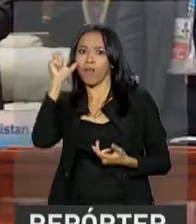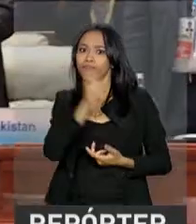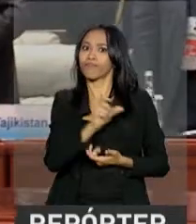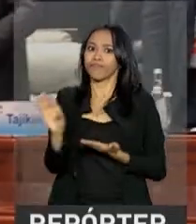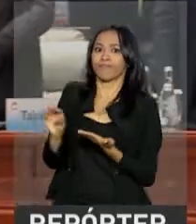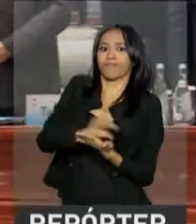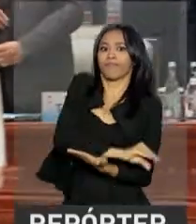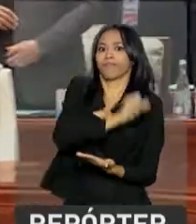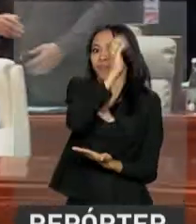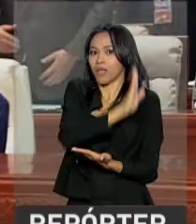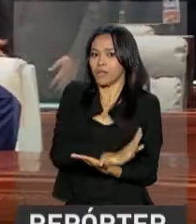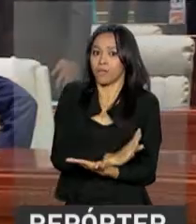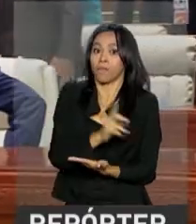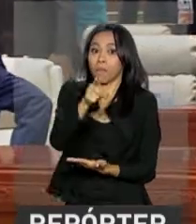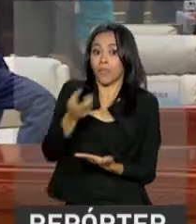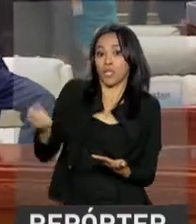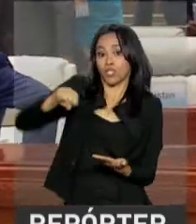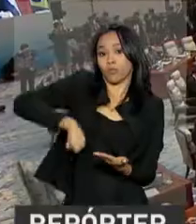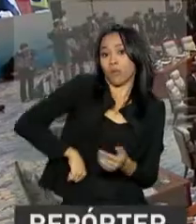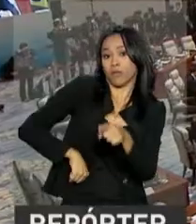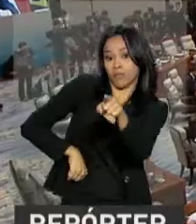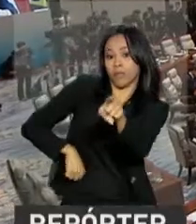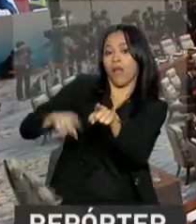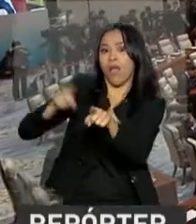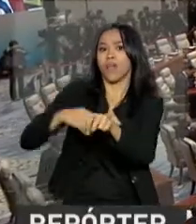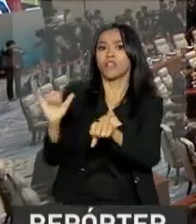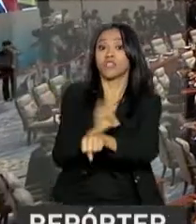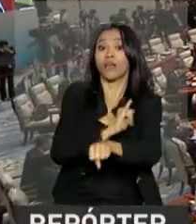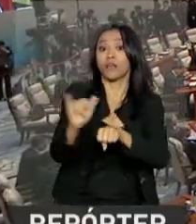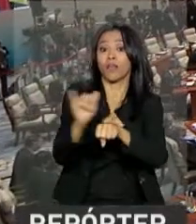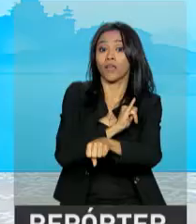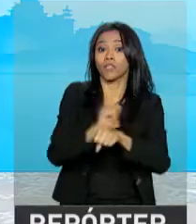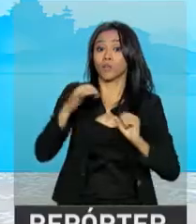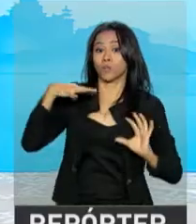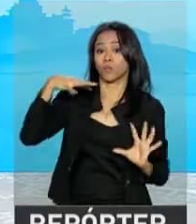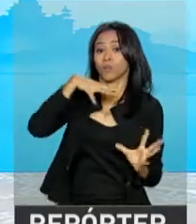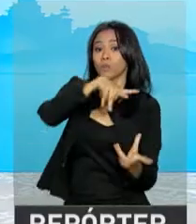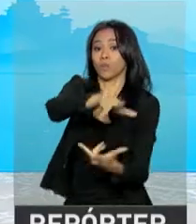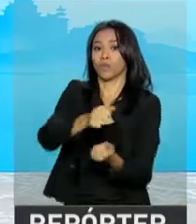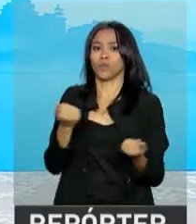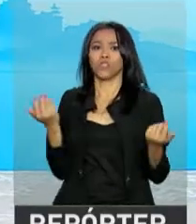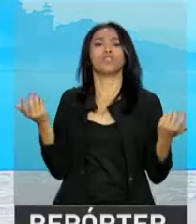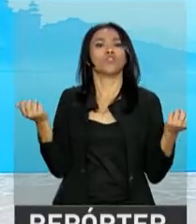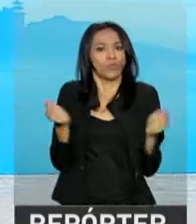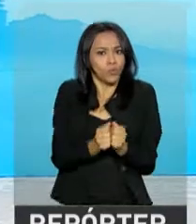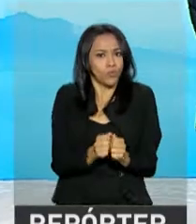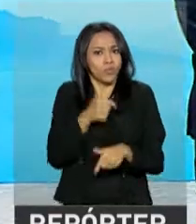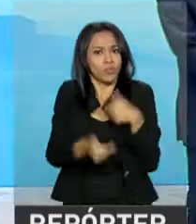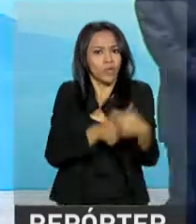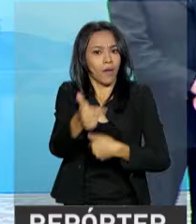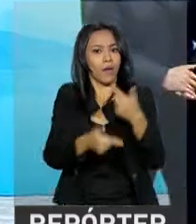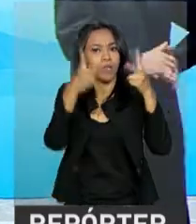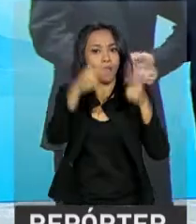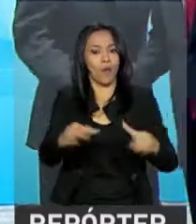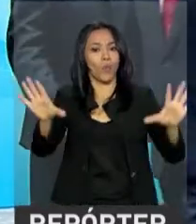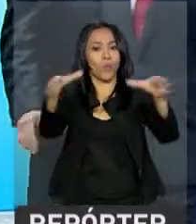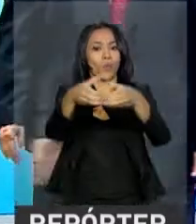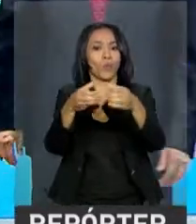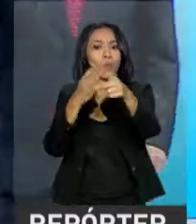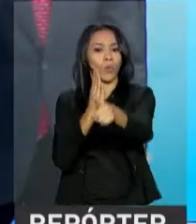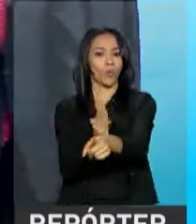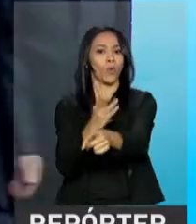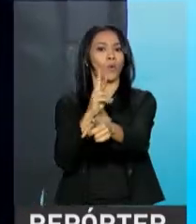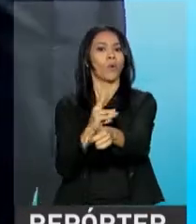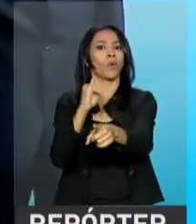na diplomacia são parceiros estratégicos a nível global e atuam juntos e grupos como brics que reúne